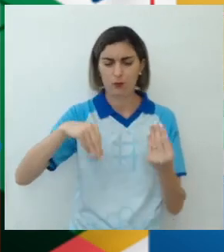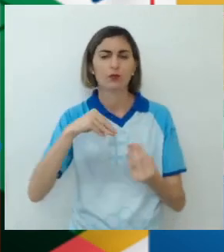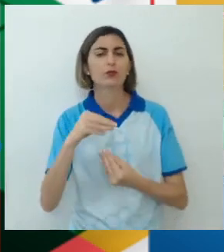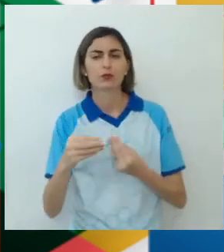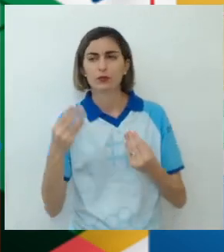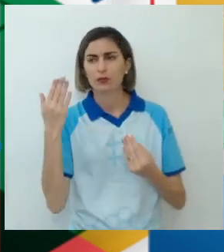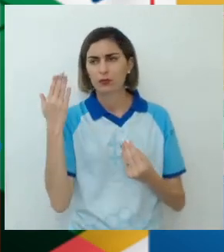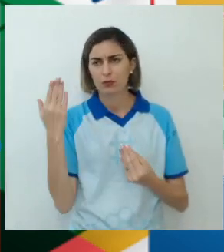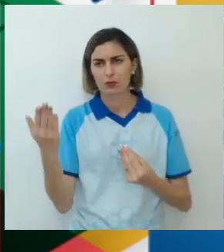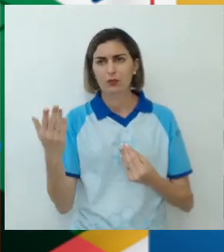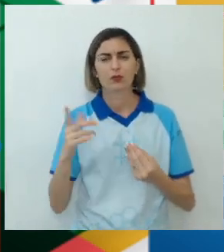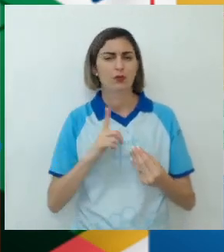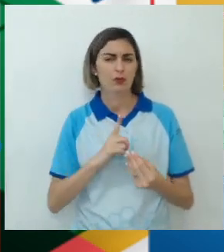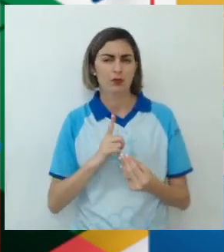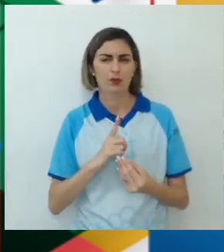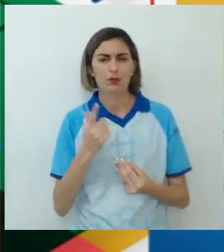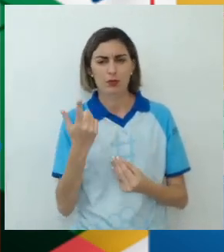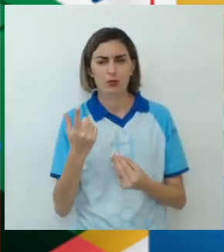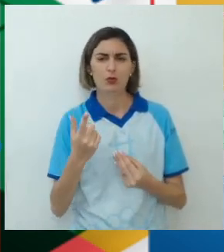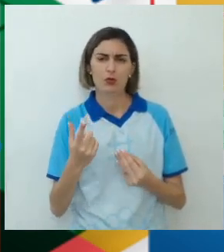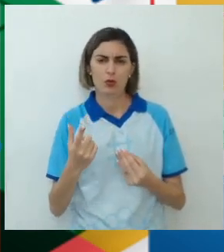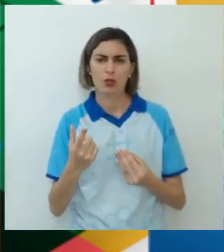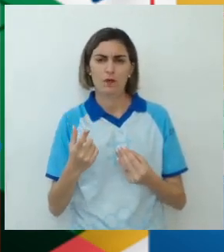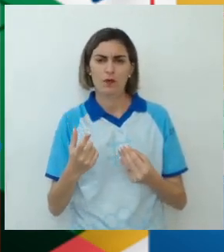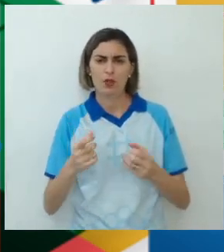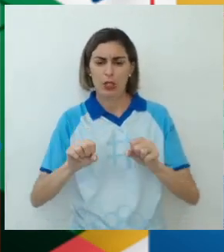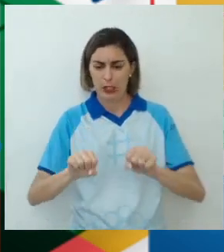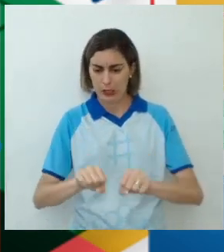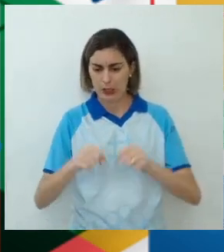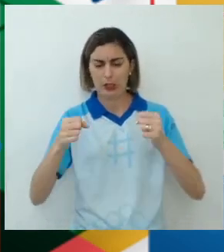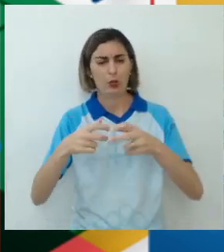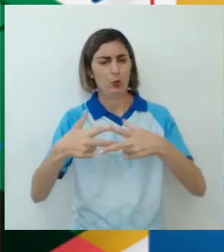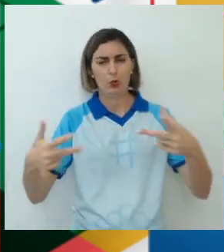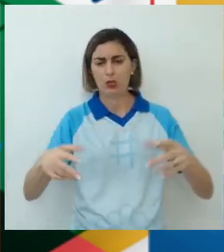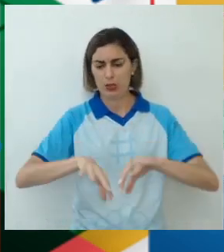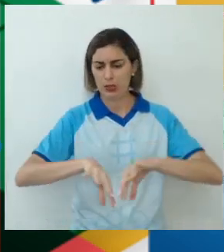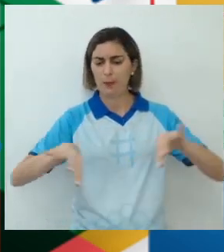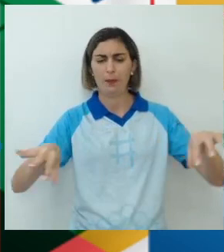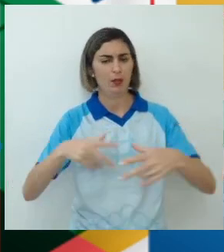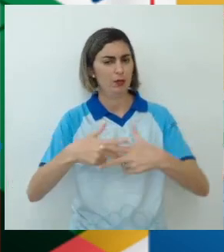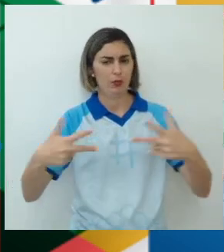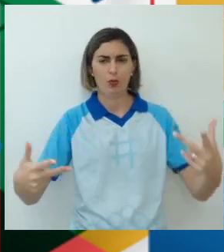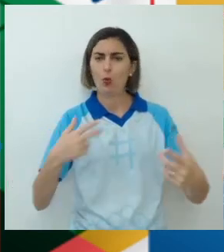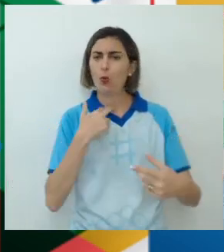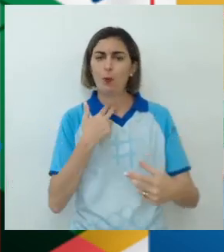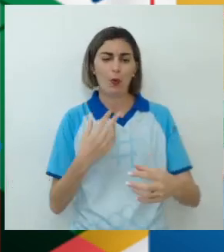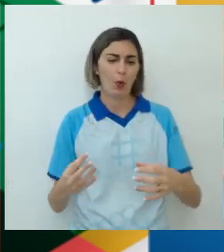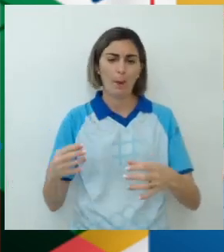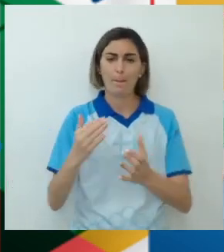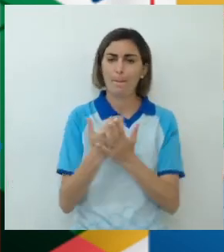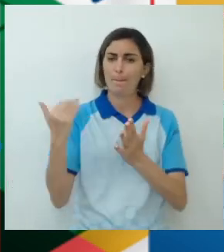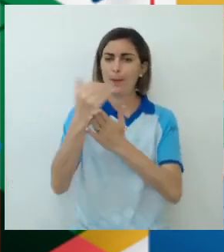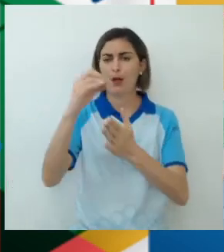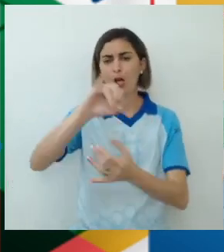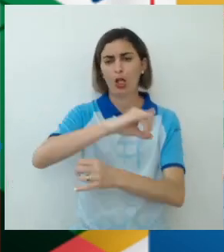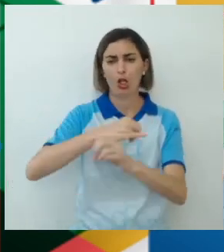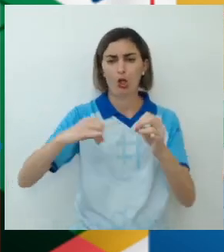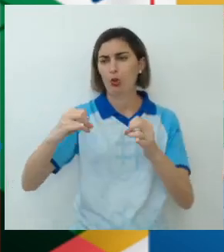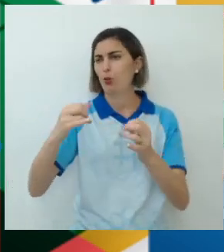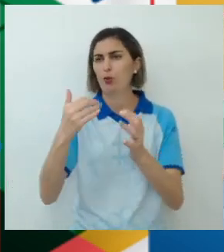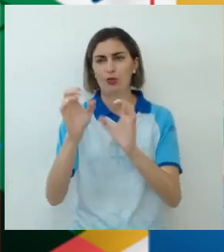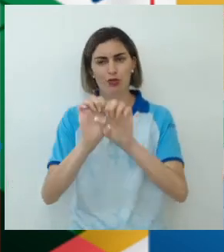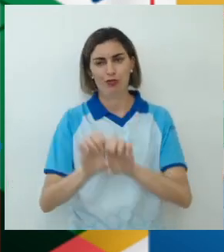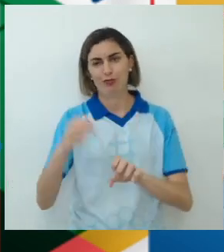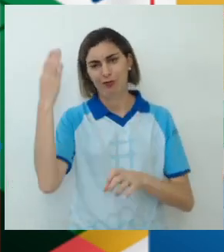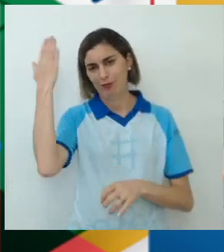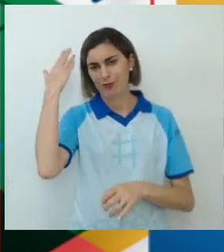carboxila aqui, ó, eu vou ter que destruir alguma coisa. Eu não tenho como colocar mais íons H+ nessa estrutura. Então, a gente não tem